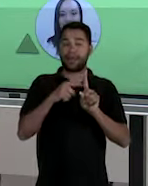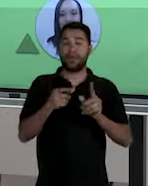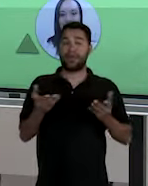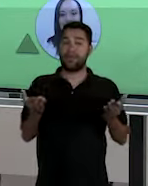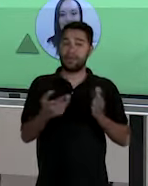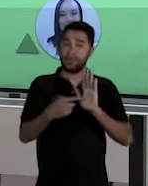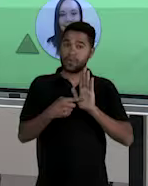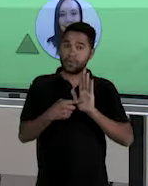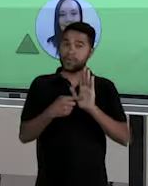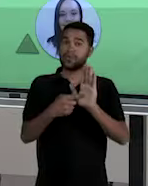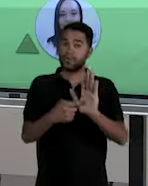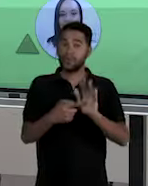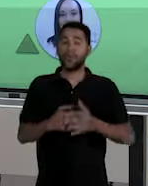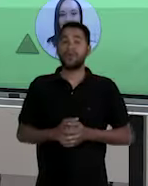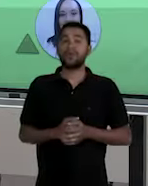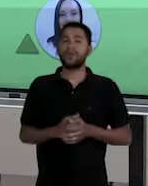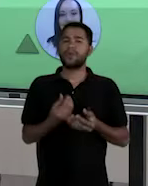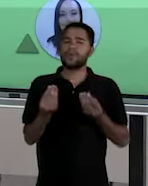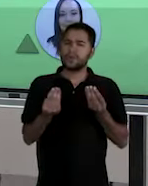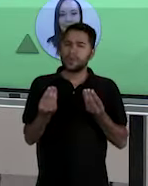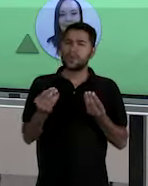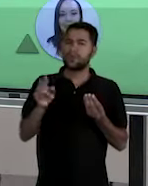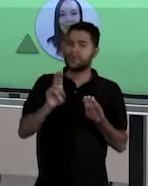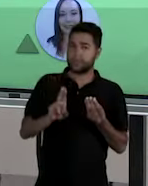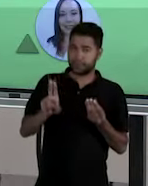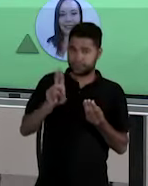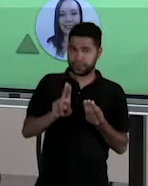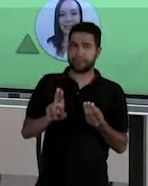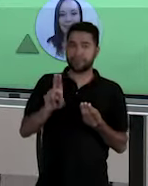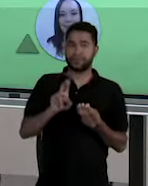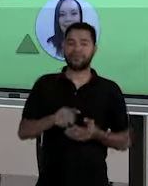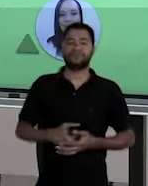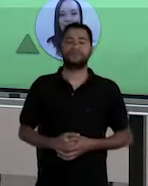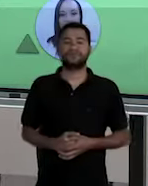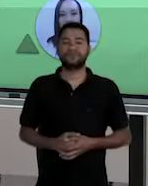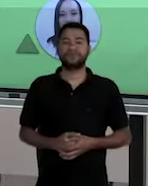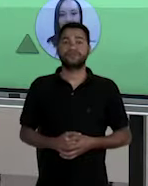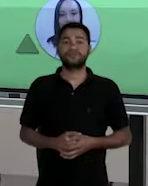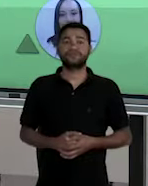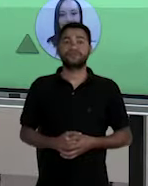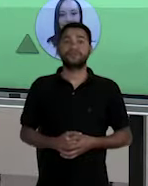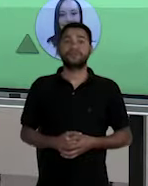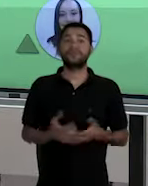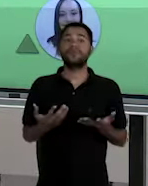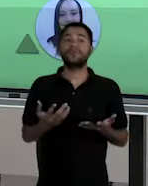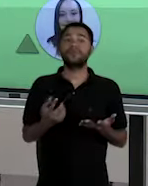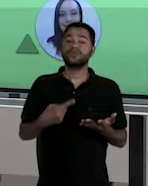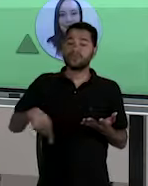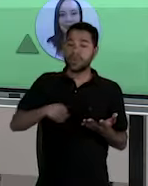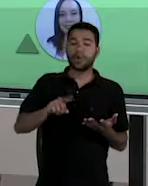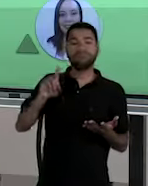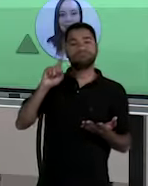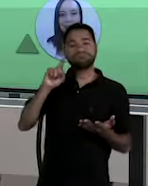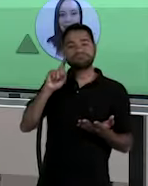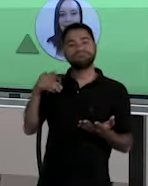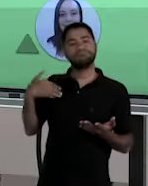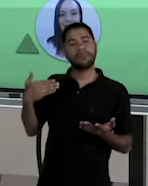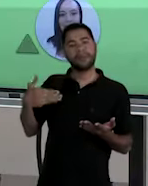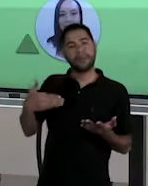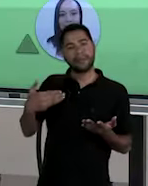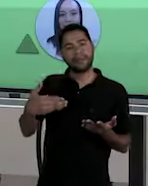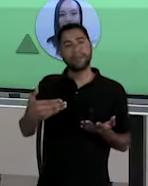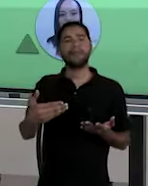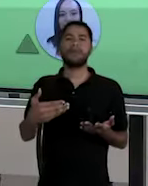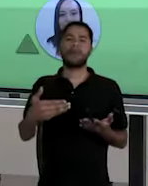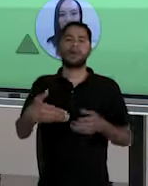para vocês aplicações dessas máquinas, aplicações do nosso cotidiano, que estão aí